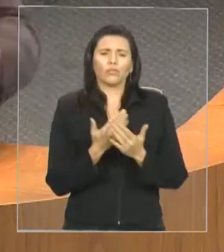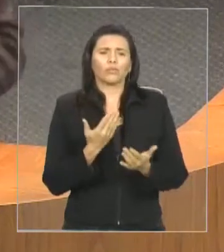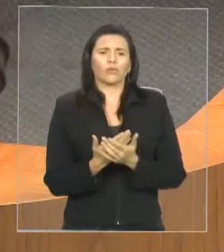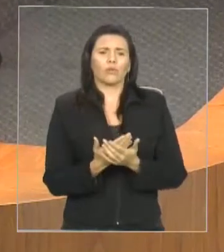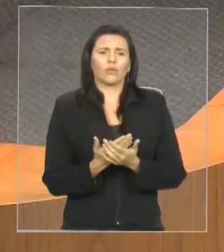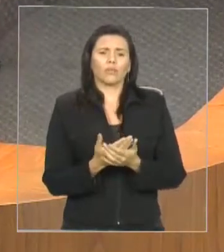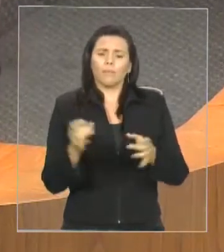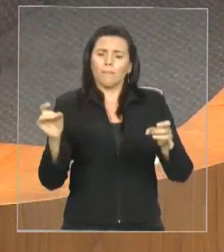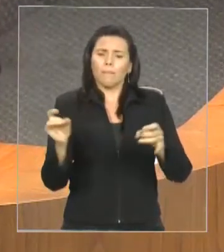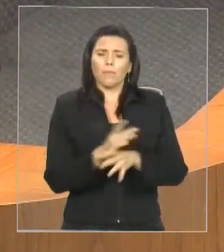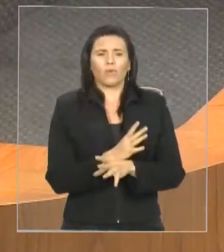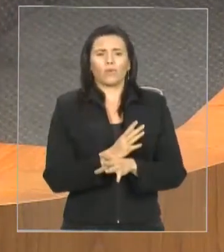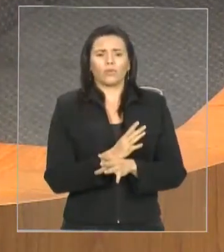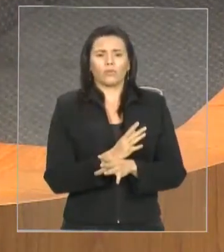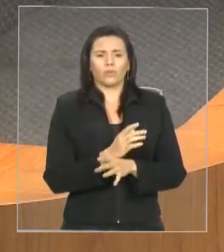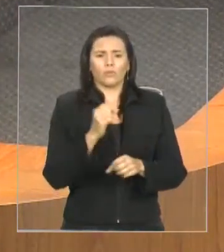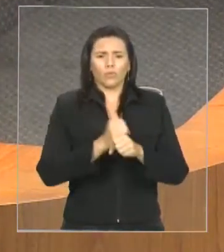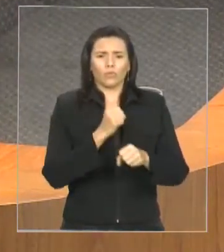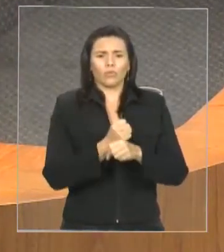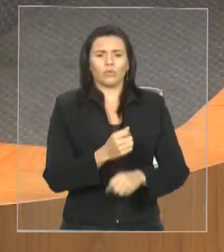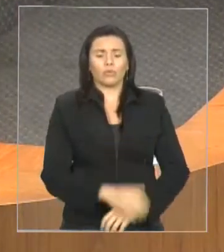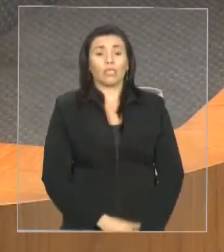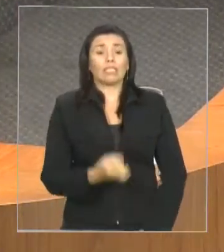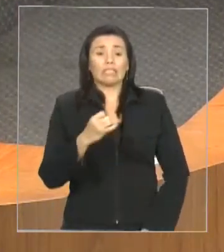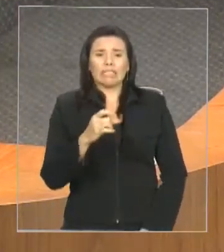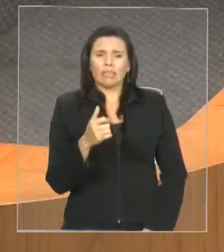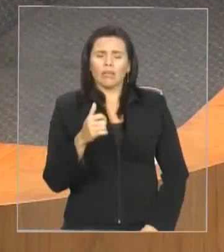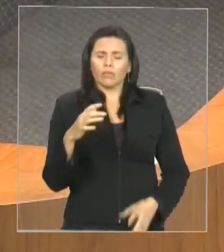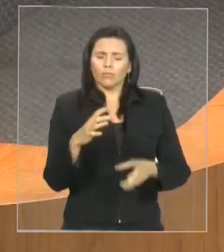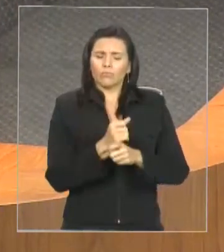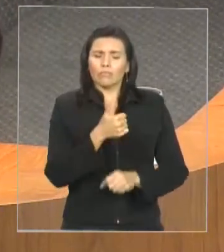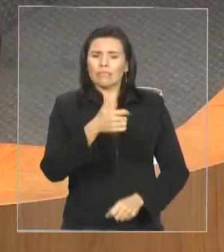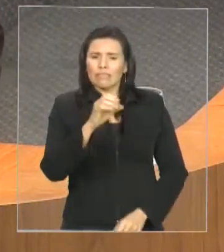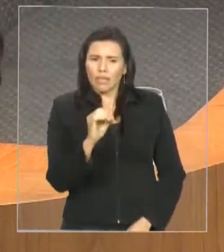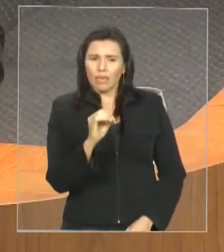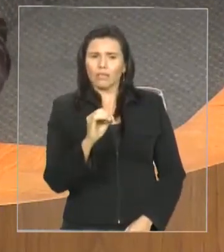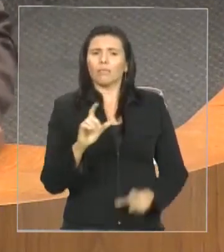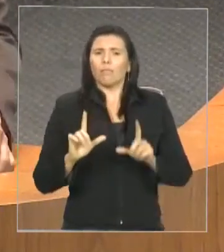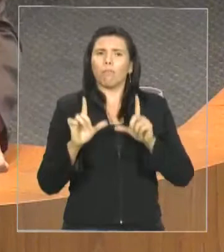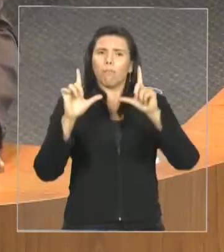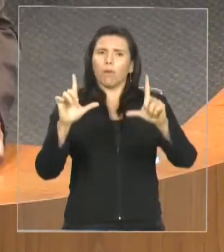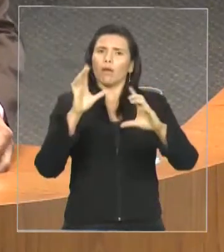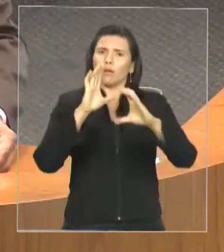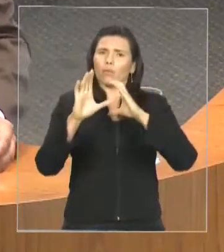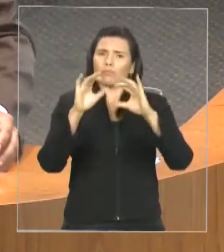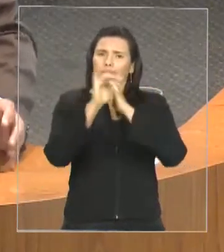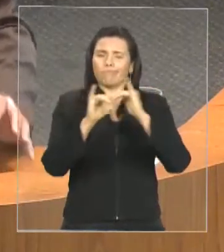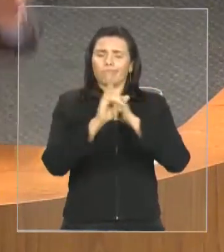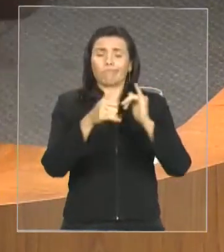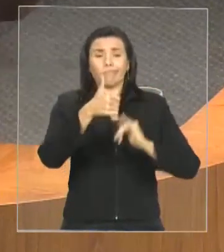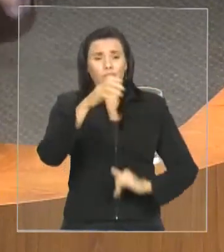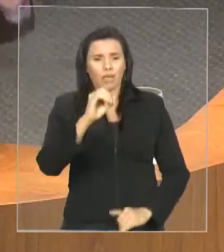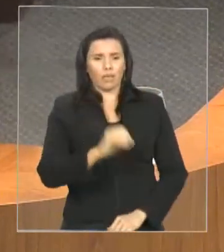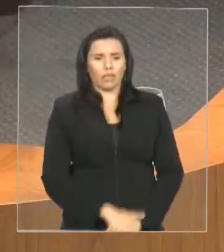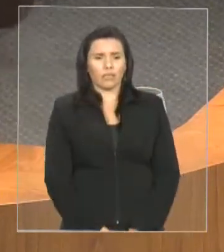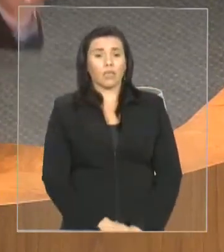escolas construídas, coloca o outdoor, 10 escolas construídas. Quantas escolas reformadas?